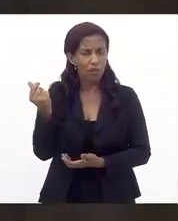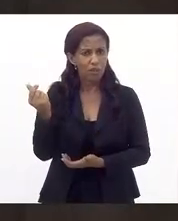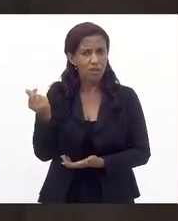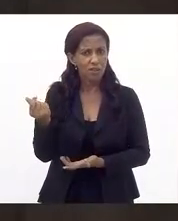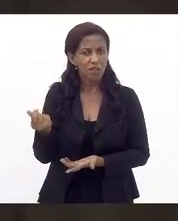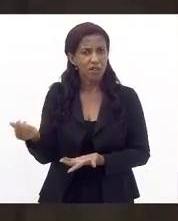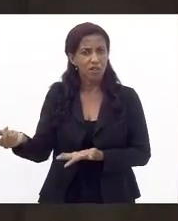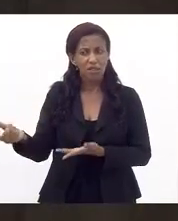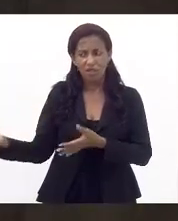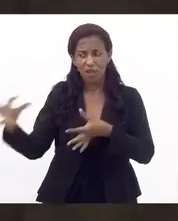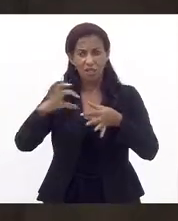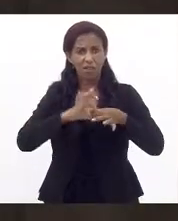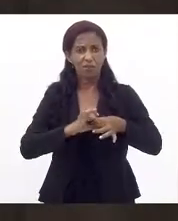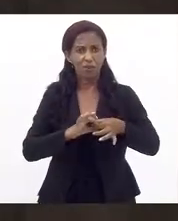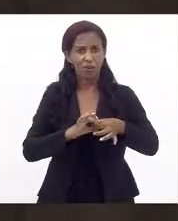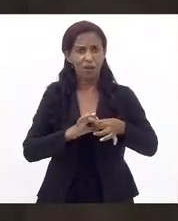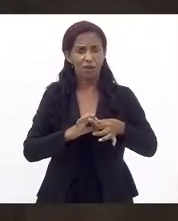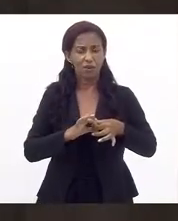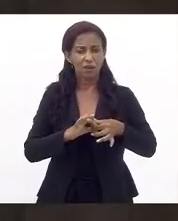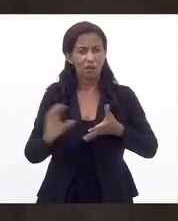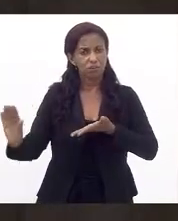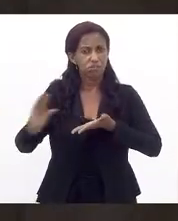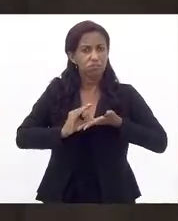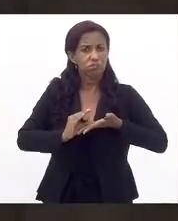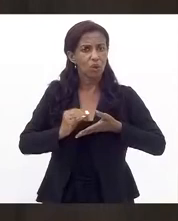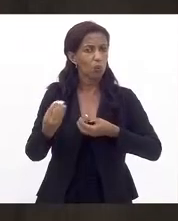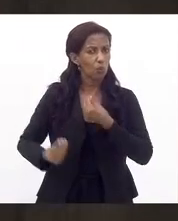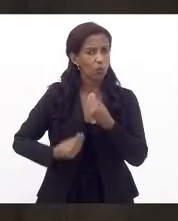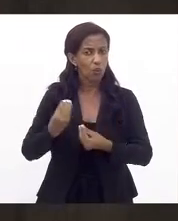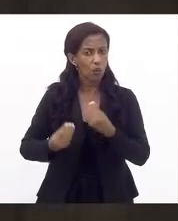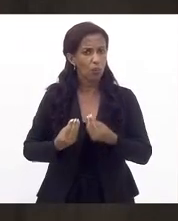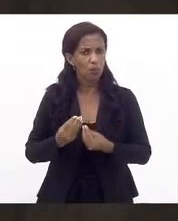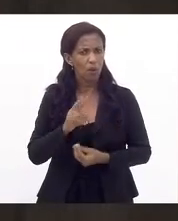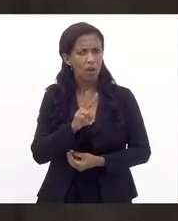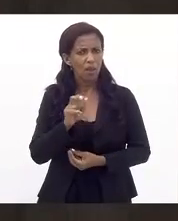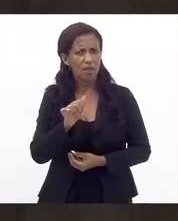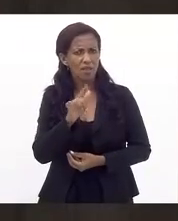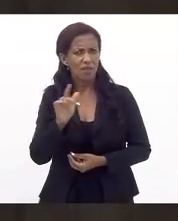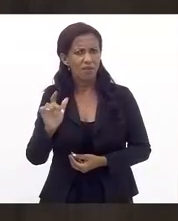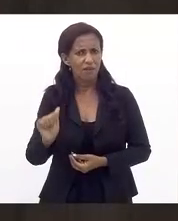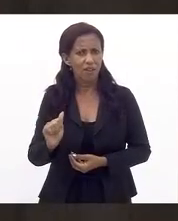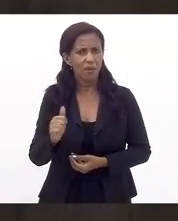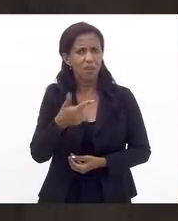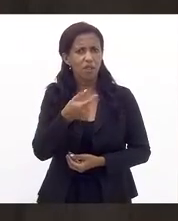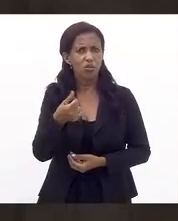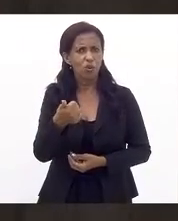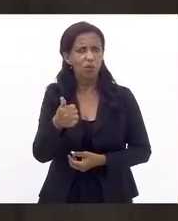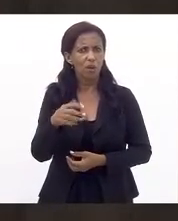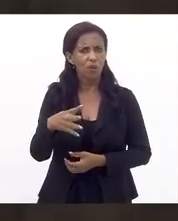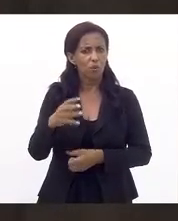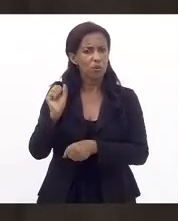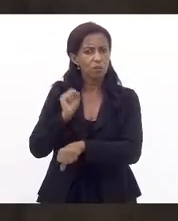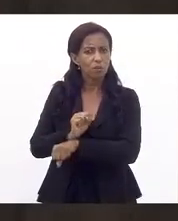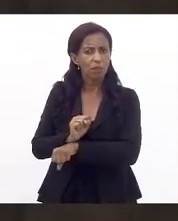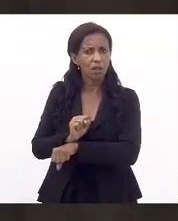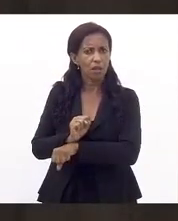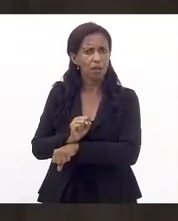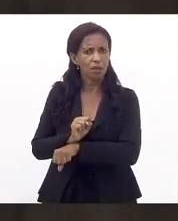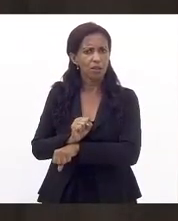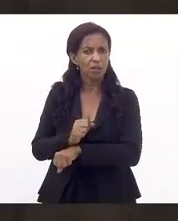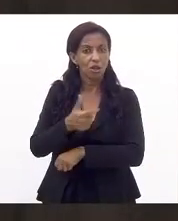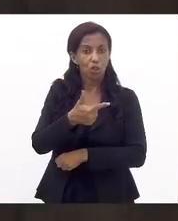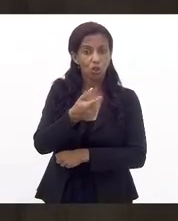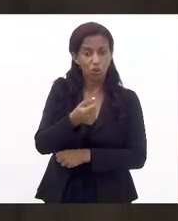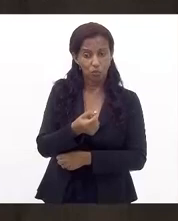para vincular a remuneração diga-se passagem essa verba tá desde 2014 congelada não de desde meus 17